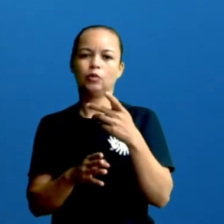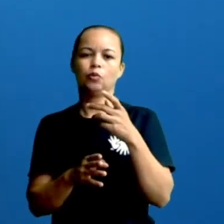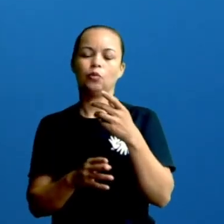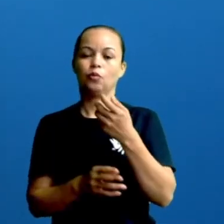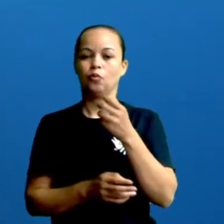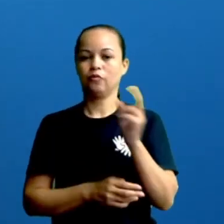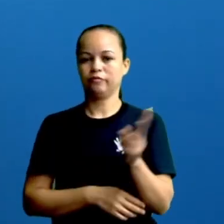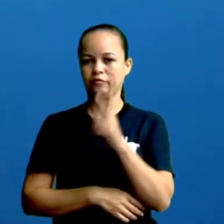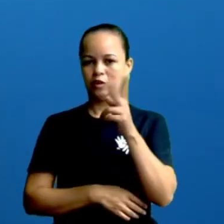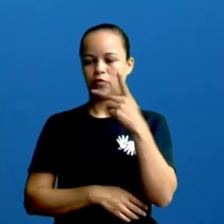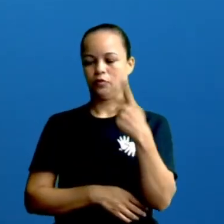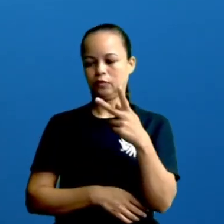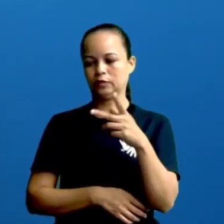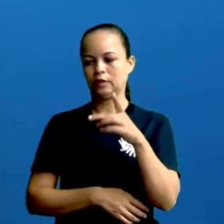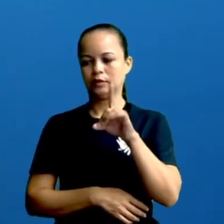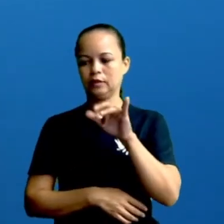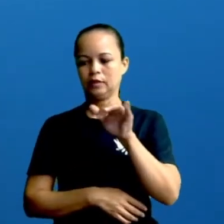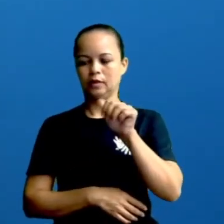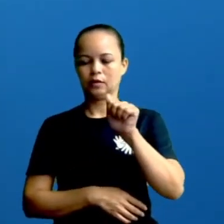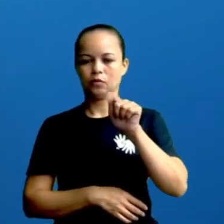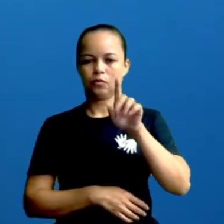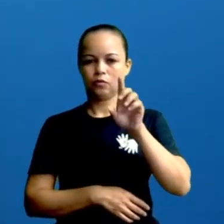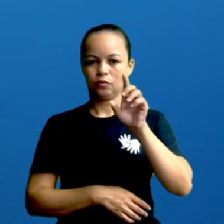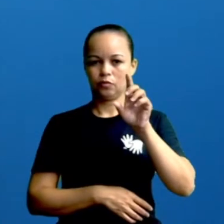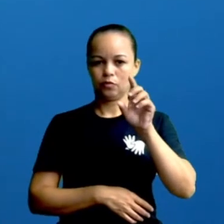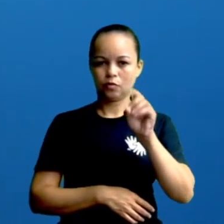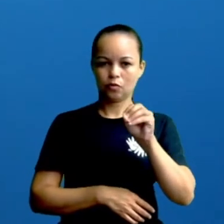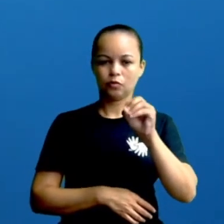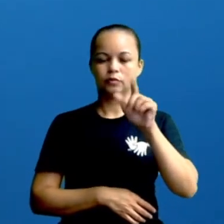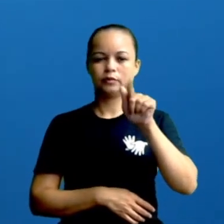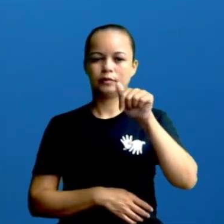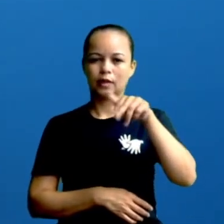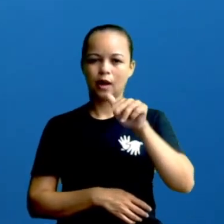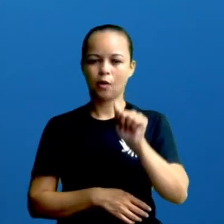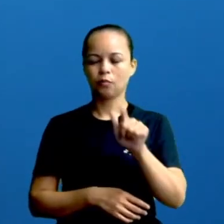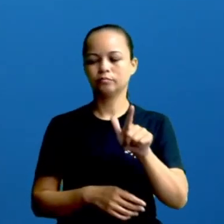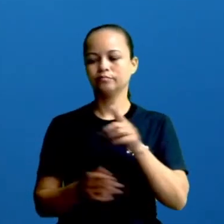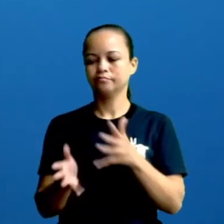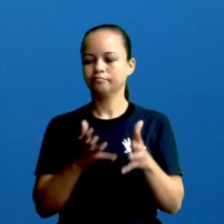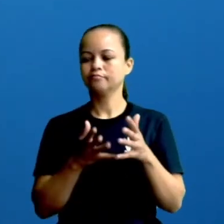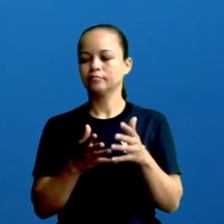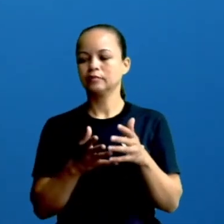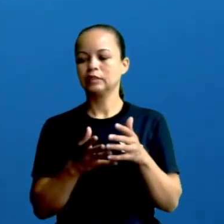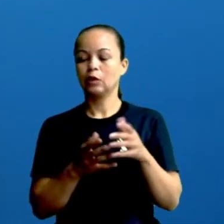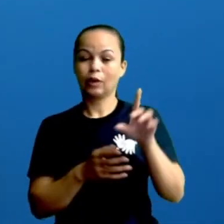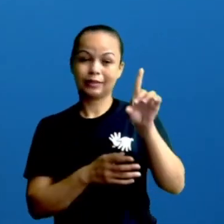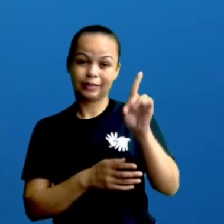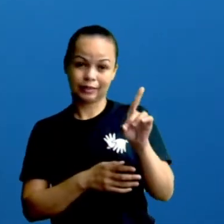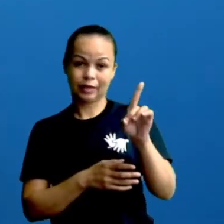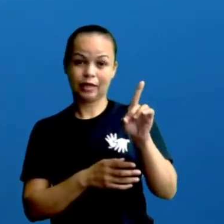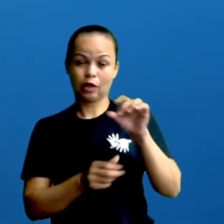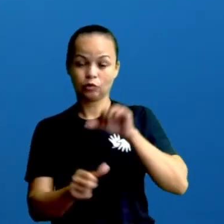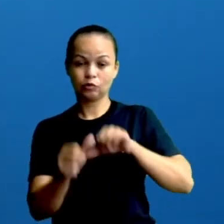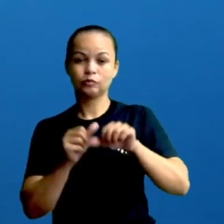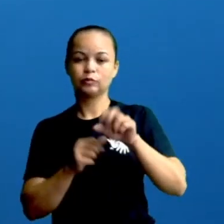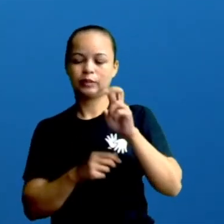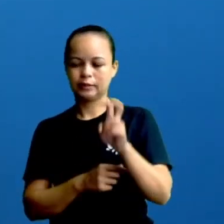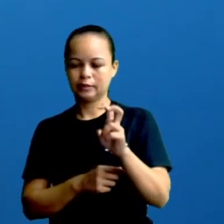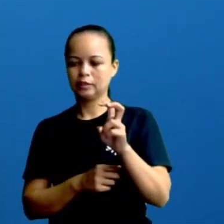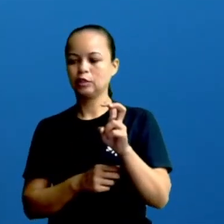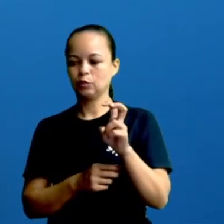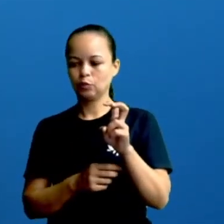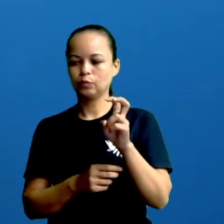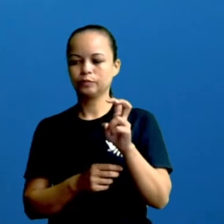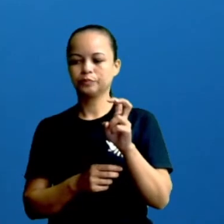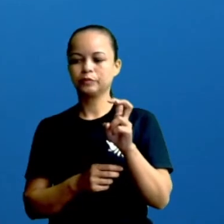diagonais, tá? Então, olha aqui, ó, a formulazinha D, no lugar de N eu botei 5, tá? Resolve primeiro quem